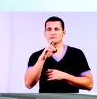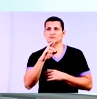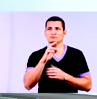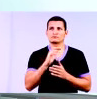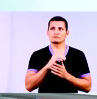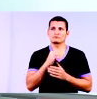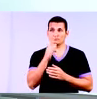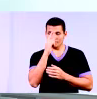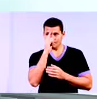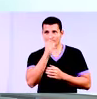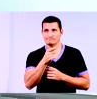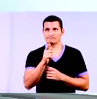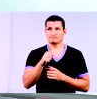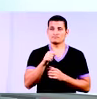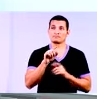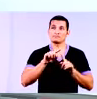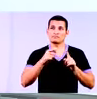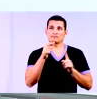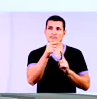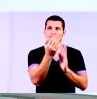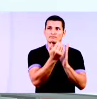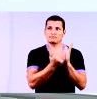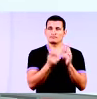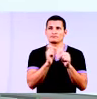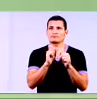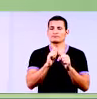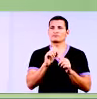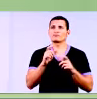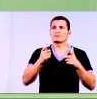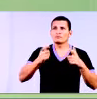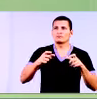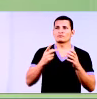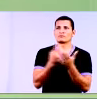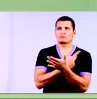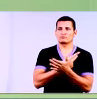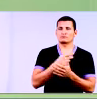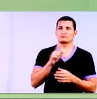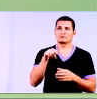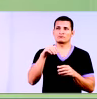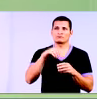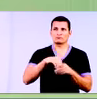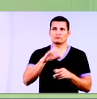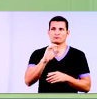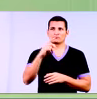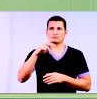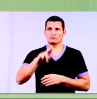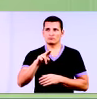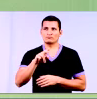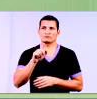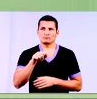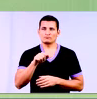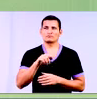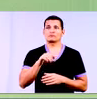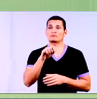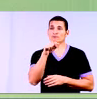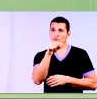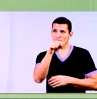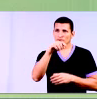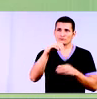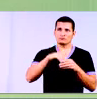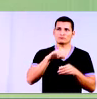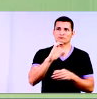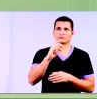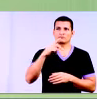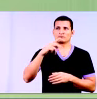mas o programa é que vai fazer isso. E onde é que isso ocorre? No processador. É executado, de fato, aqui dentro do